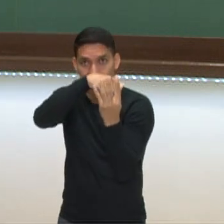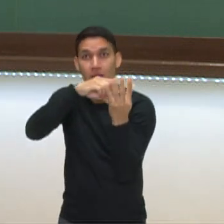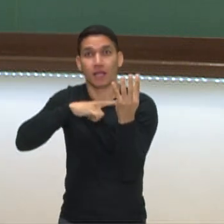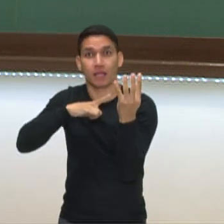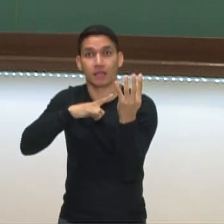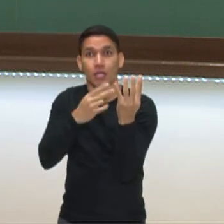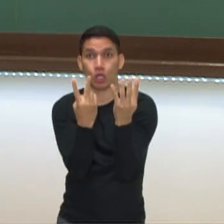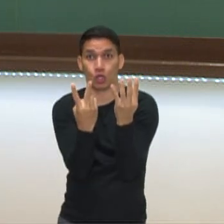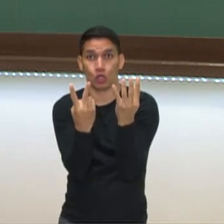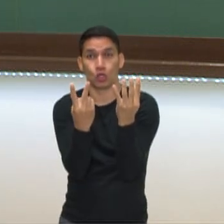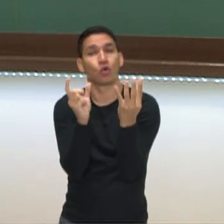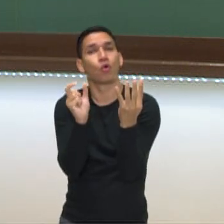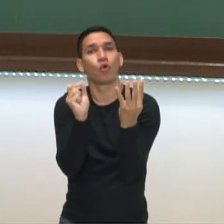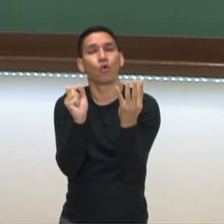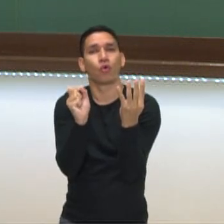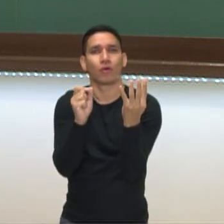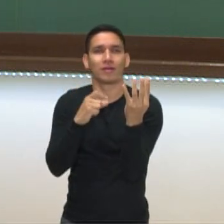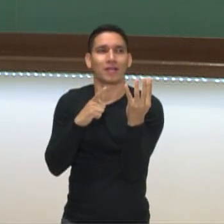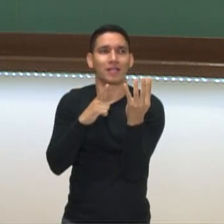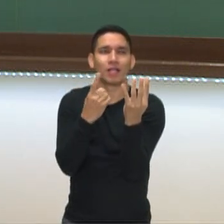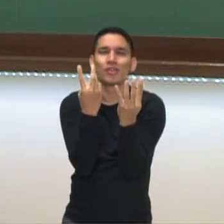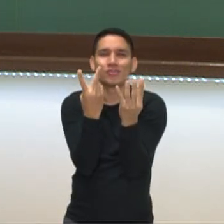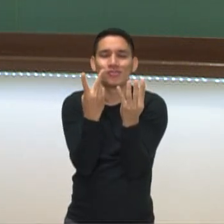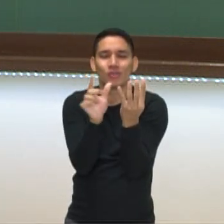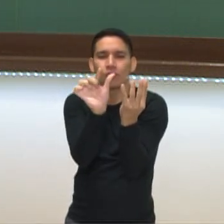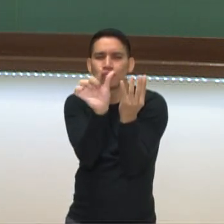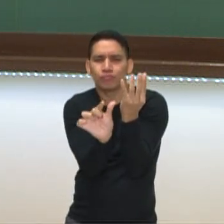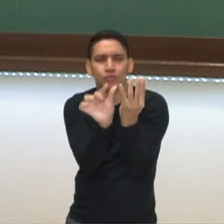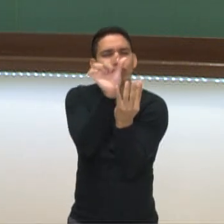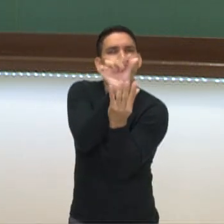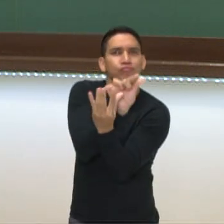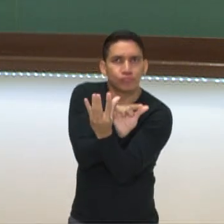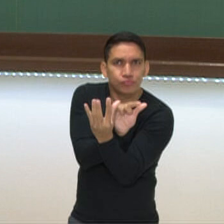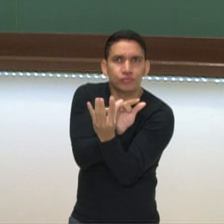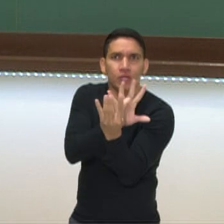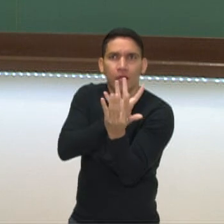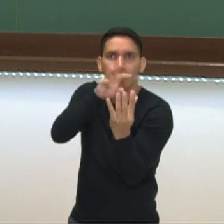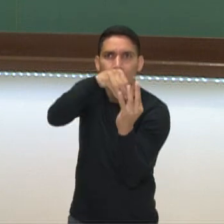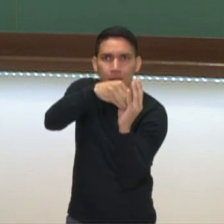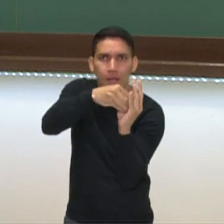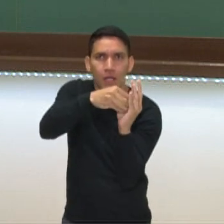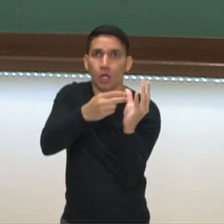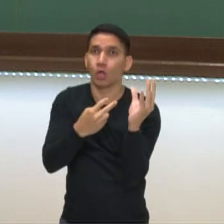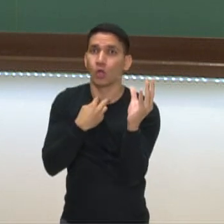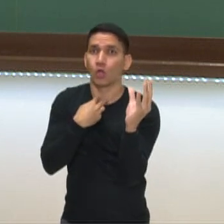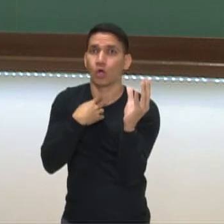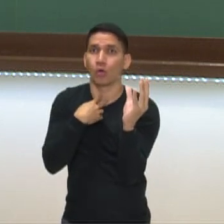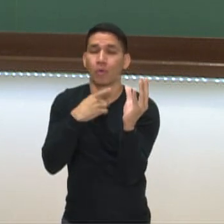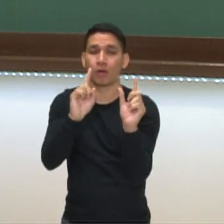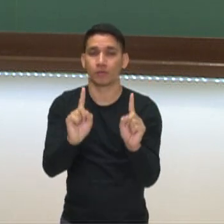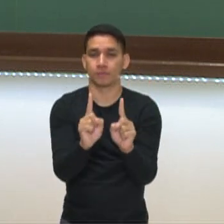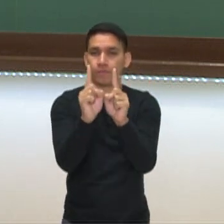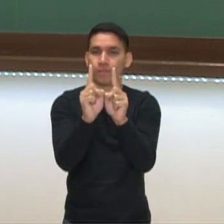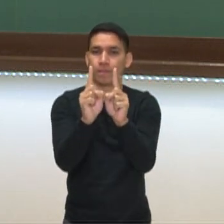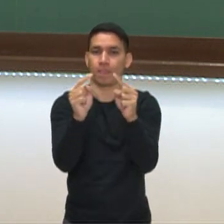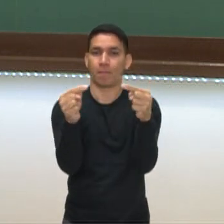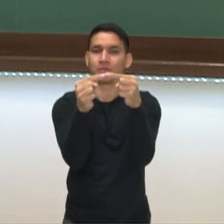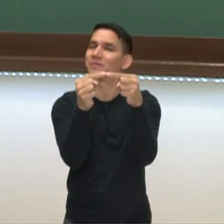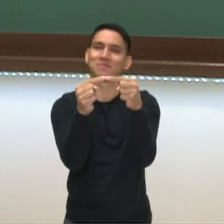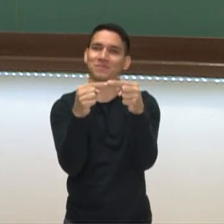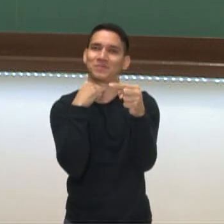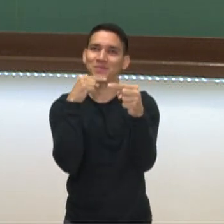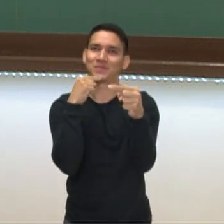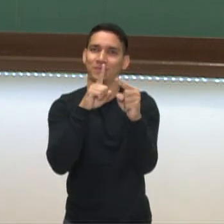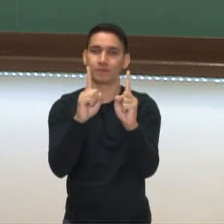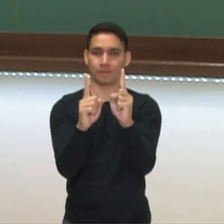tem um filamento ali com dois terminais. Esses terminais não podem ser ligados no mesmo ponto, senão você não liga a